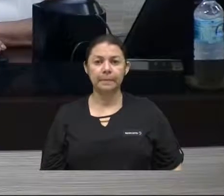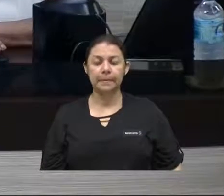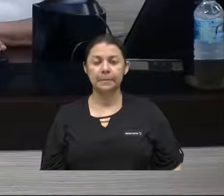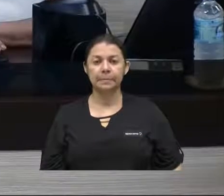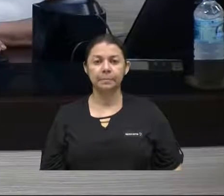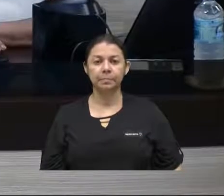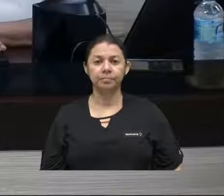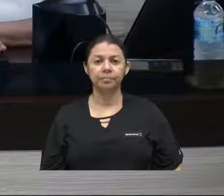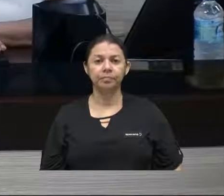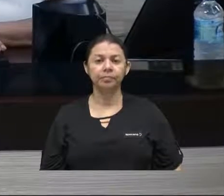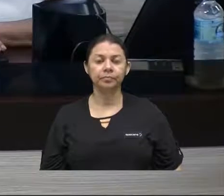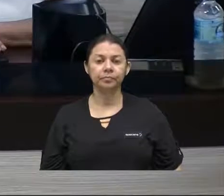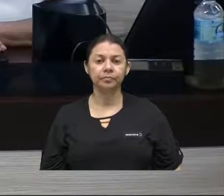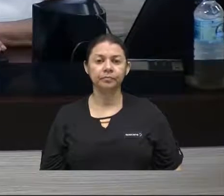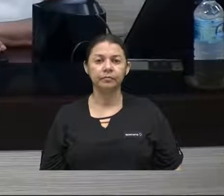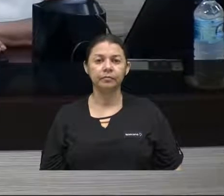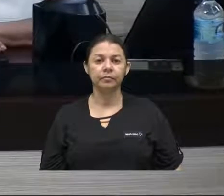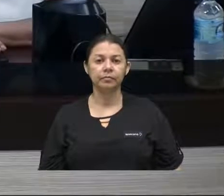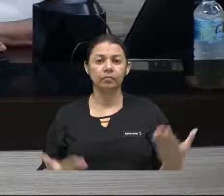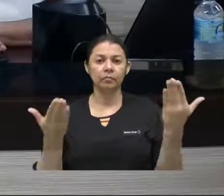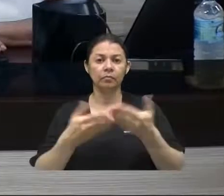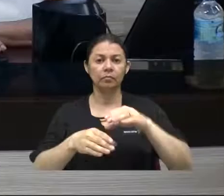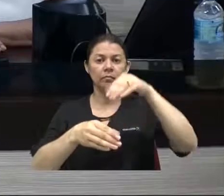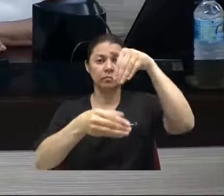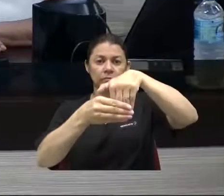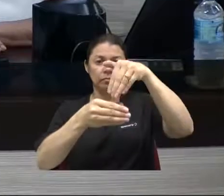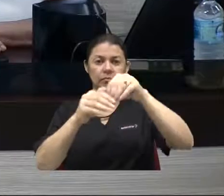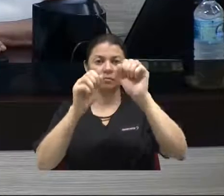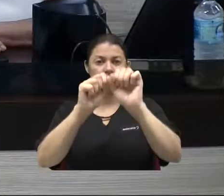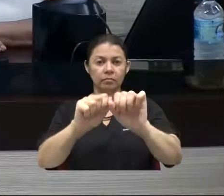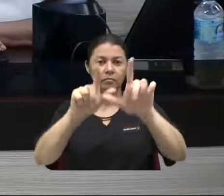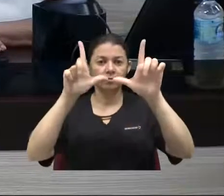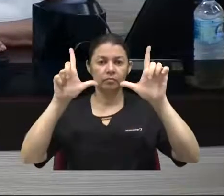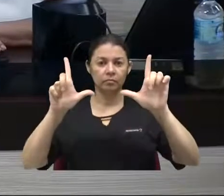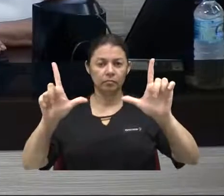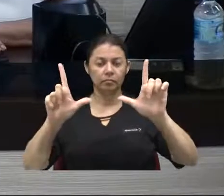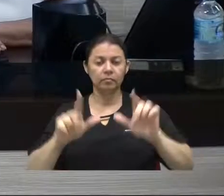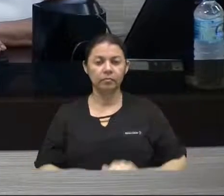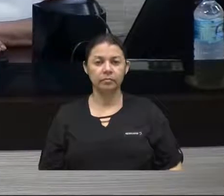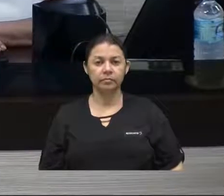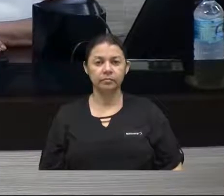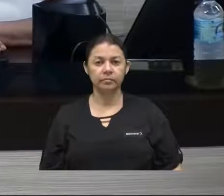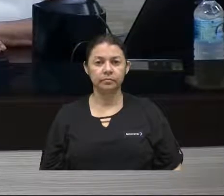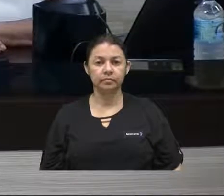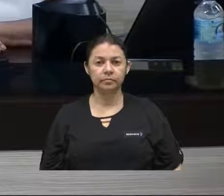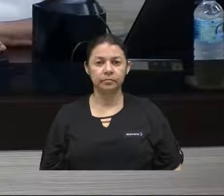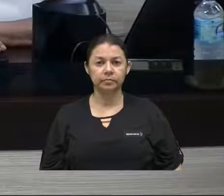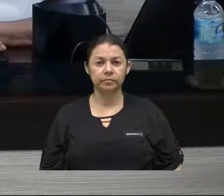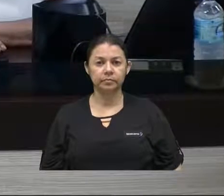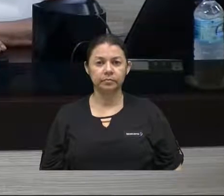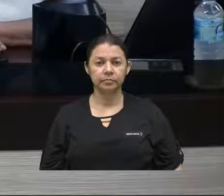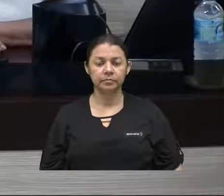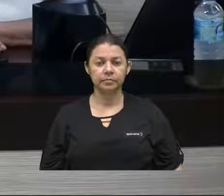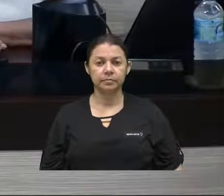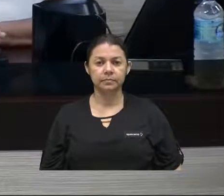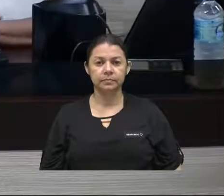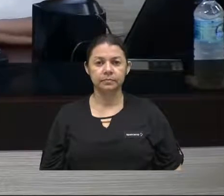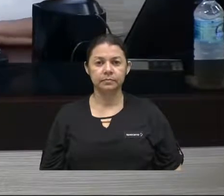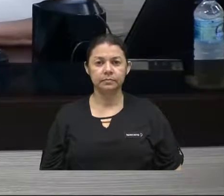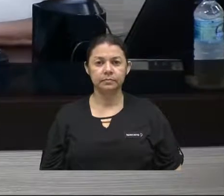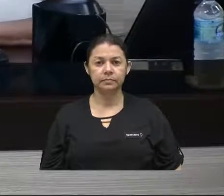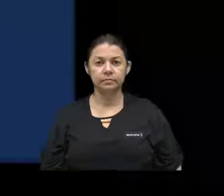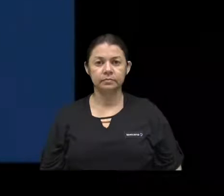Não havendo a moção, ela vai à votação. E o painel de votação... Ele está aberto.